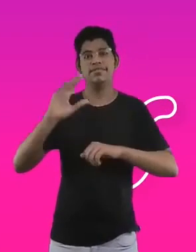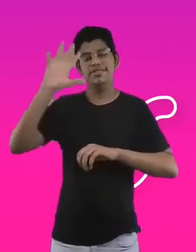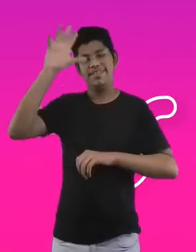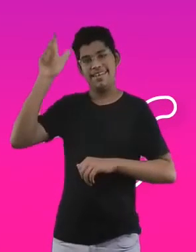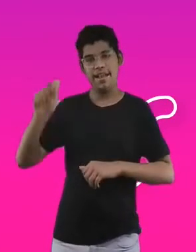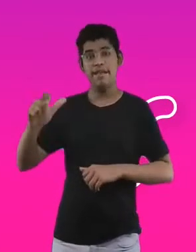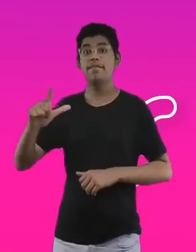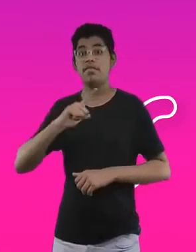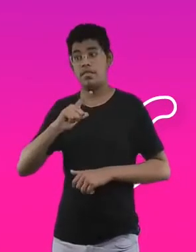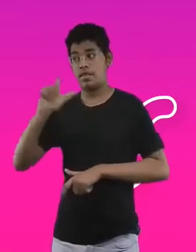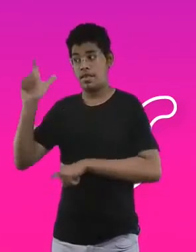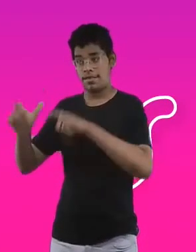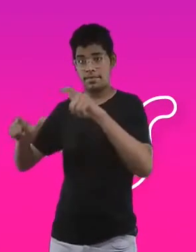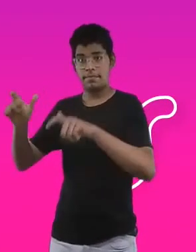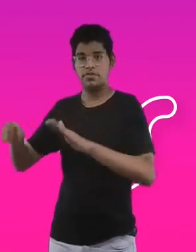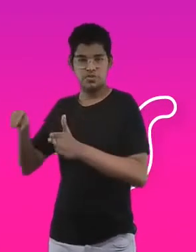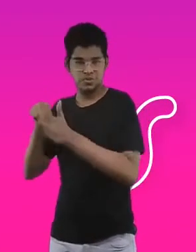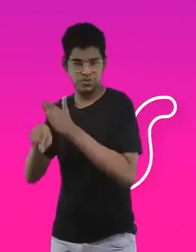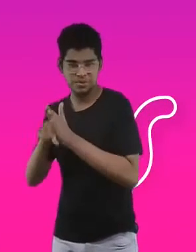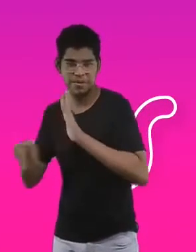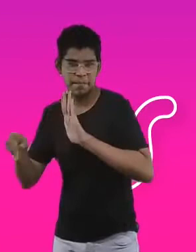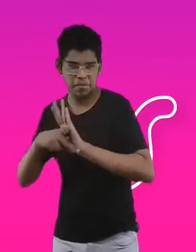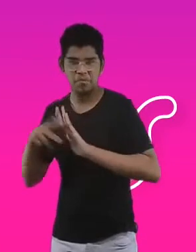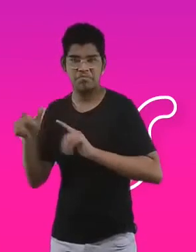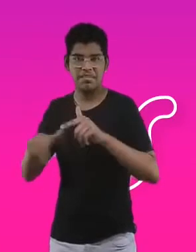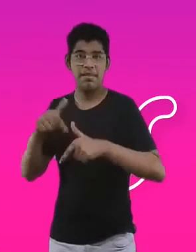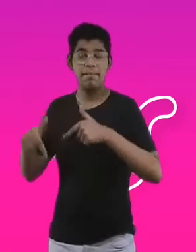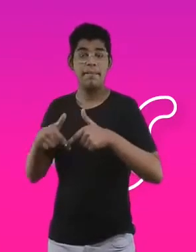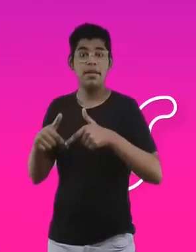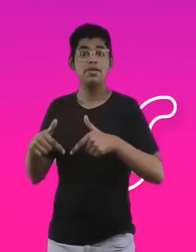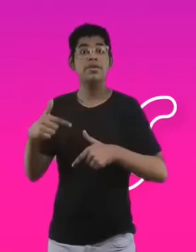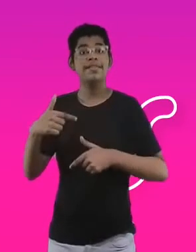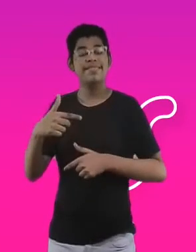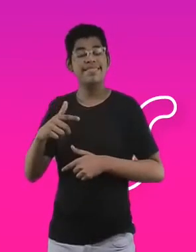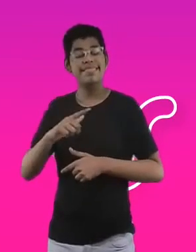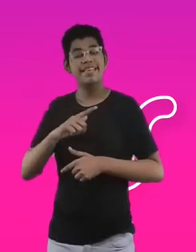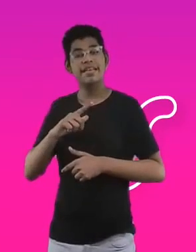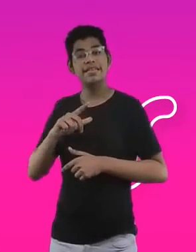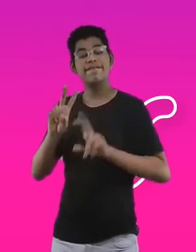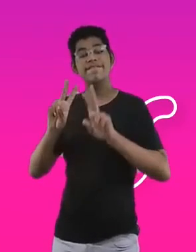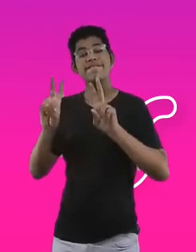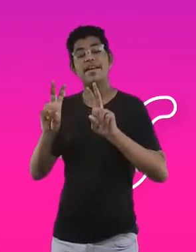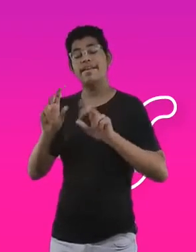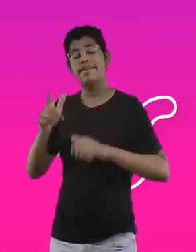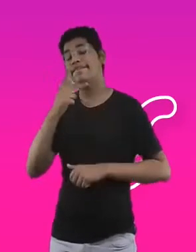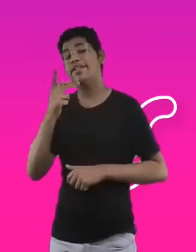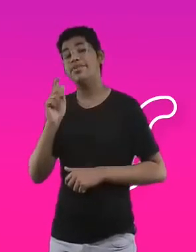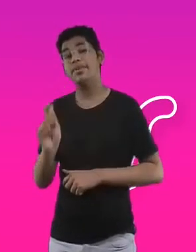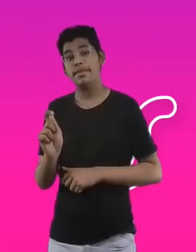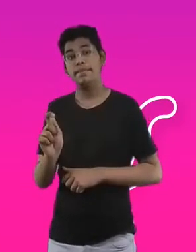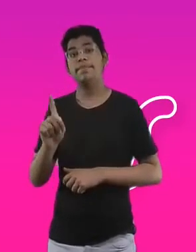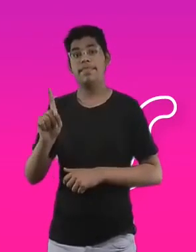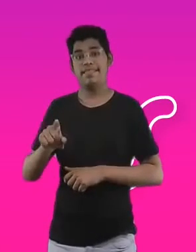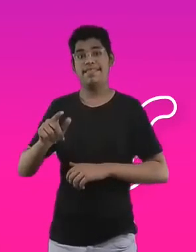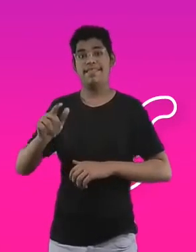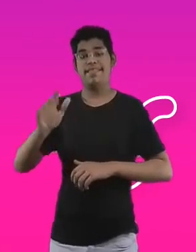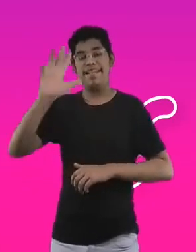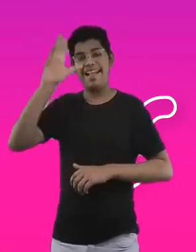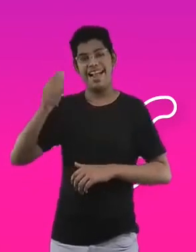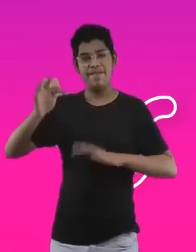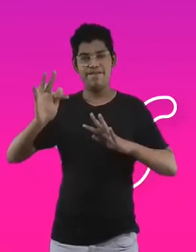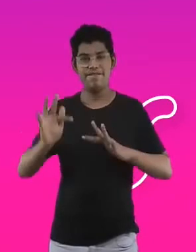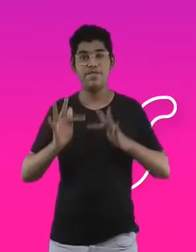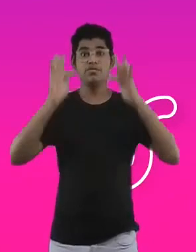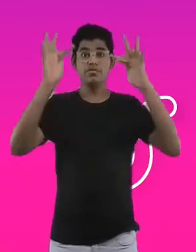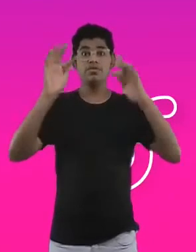existem pesquisadores que pautam essa ideia de futuro a partir do African Futurismo. E aqui na diáspora,